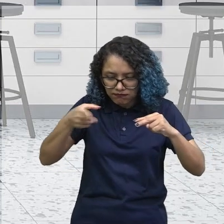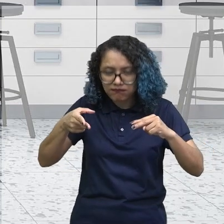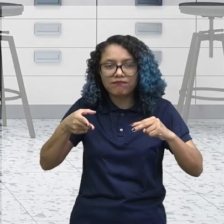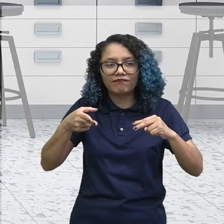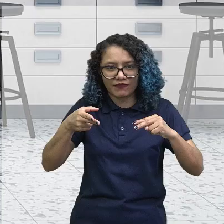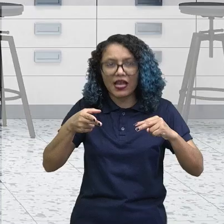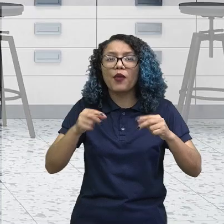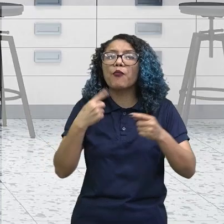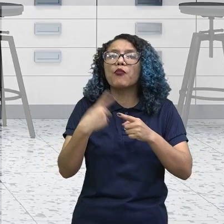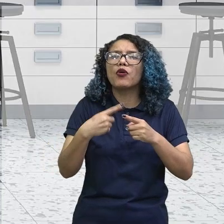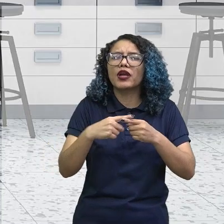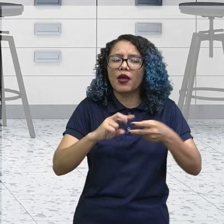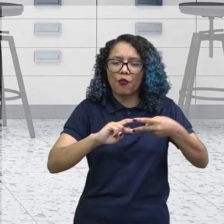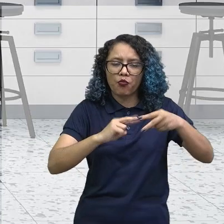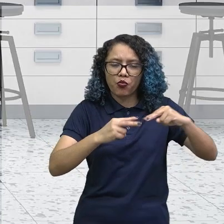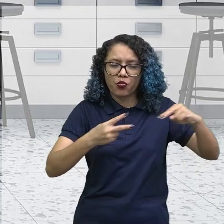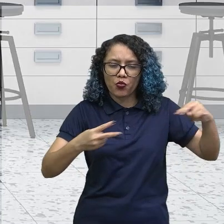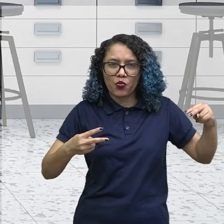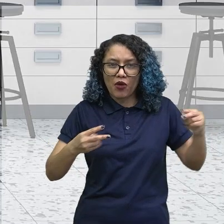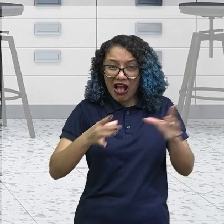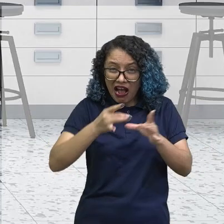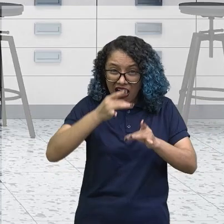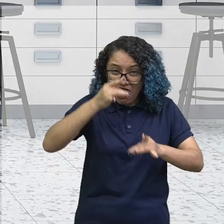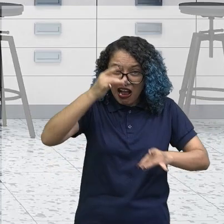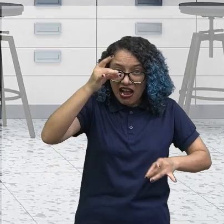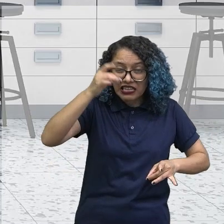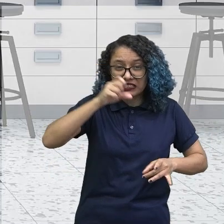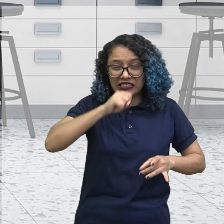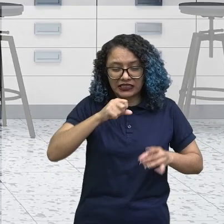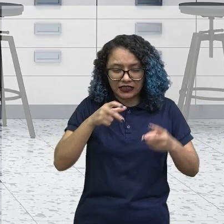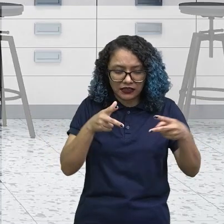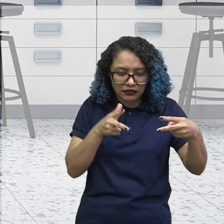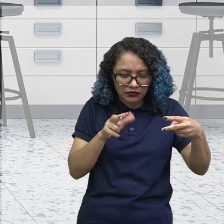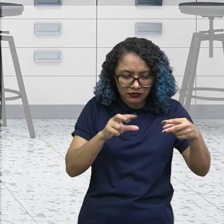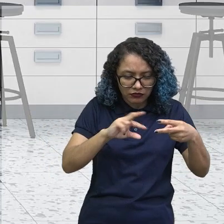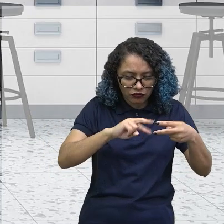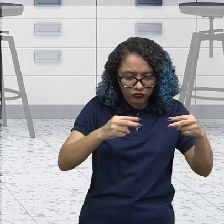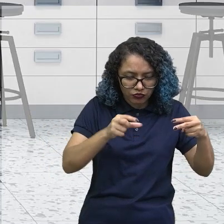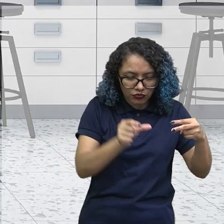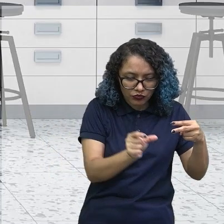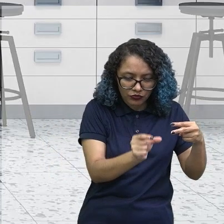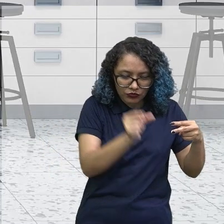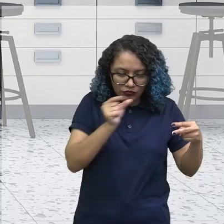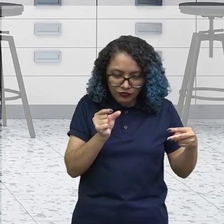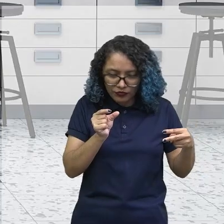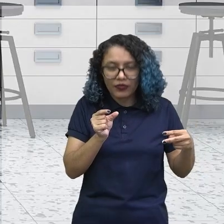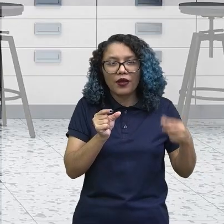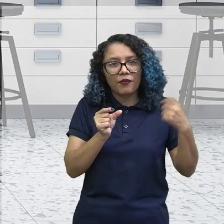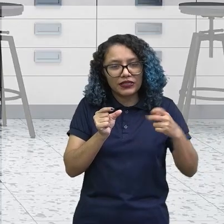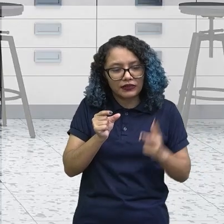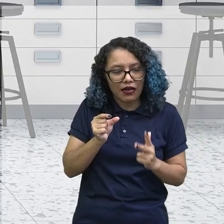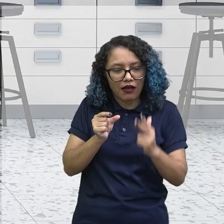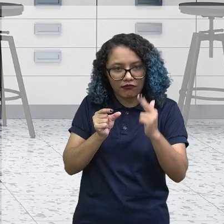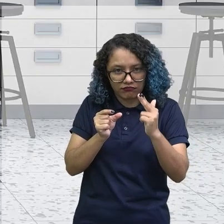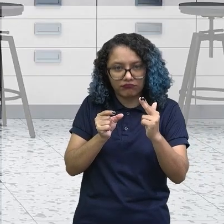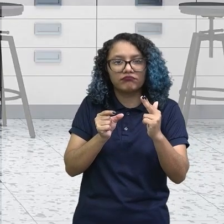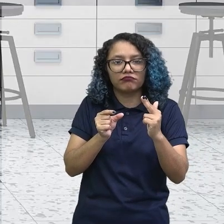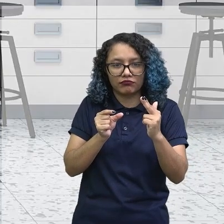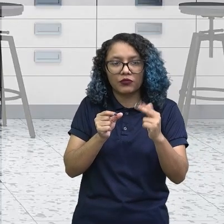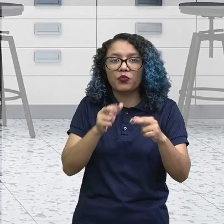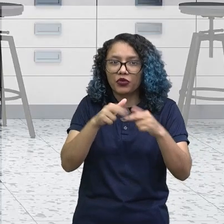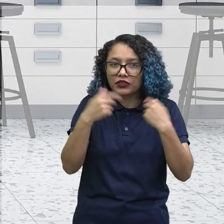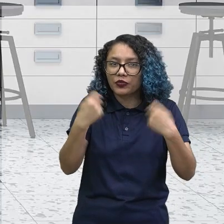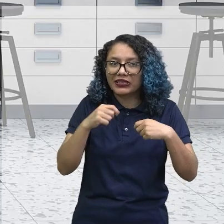bem gigante. Se eu quero pegar um gene específico, eu preciso cortar um trecho dessa molécula, né? Então é necessário que tenha